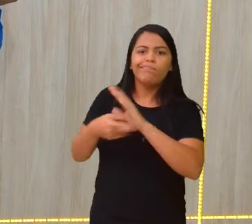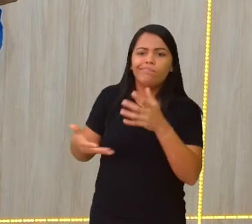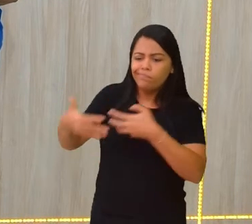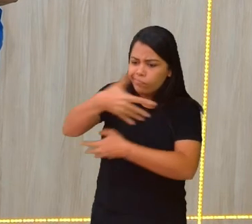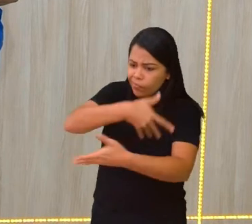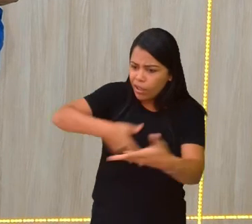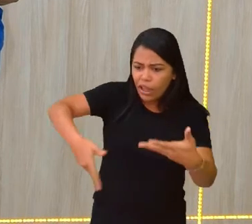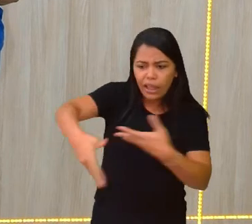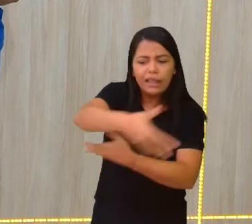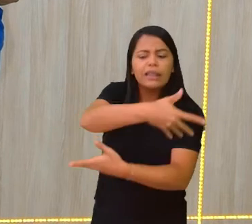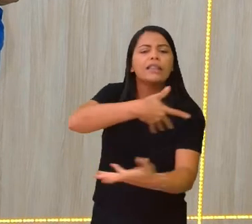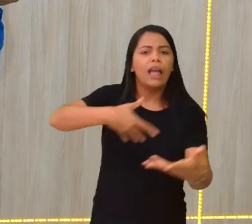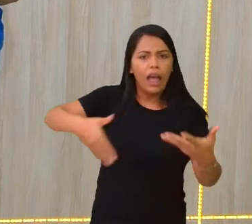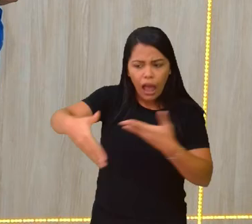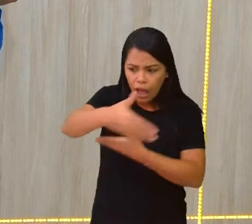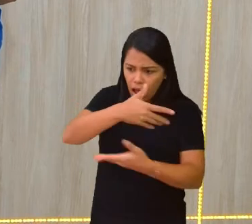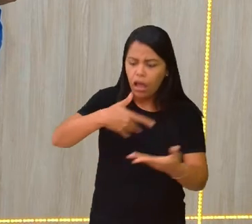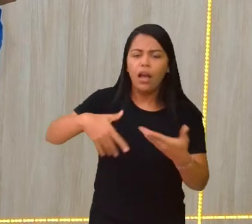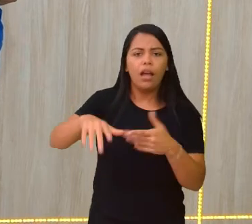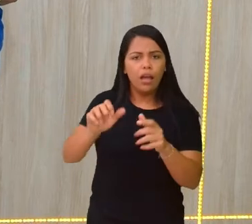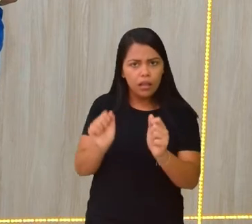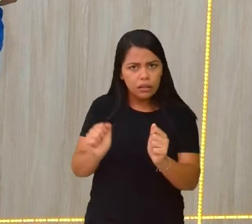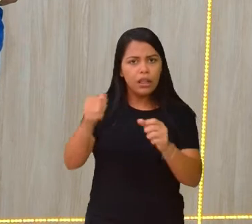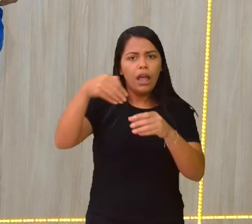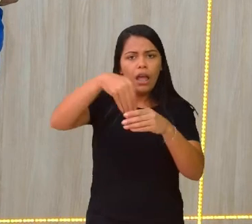né? Permeia aí essas